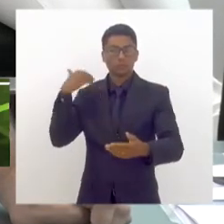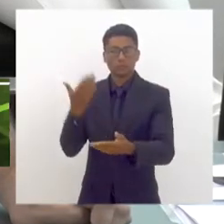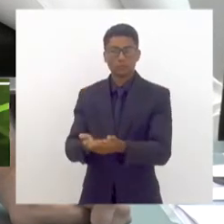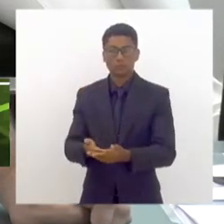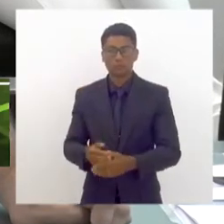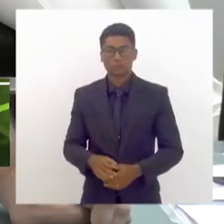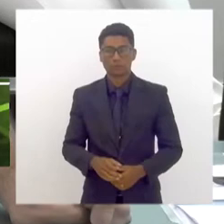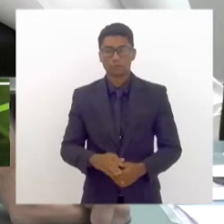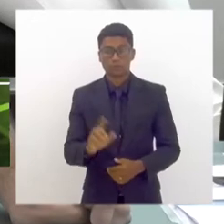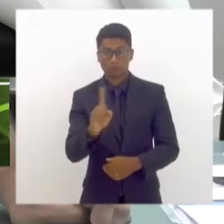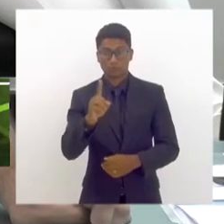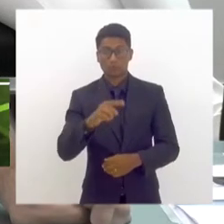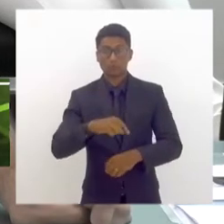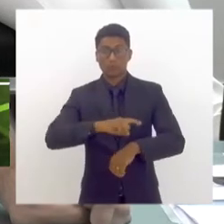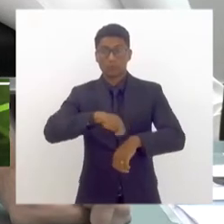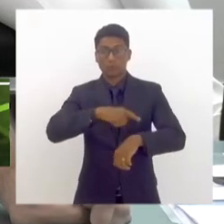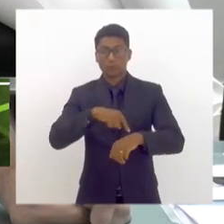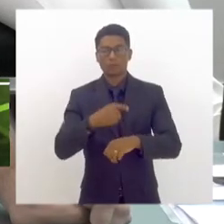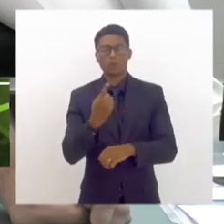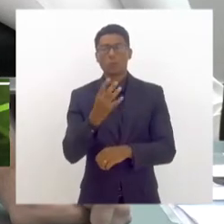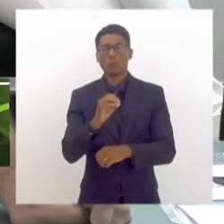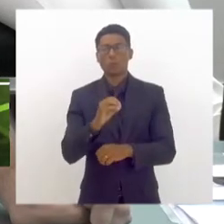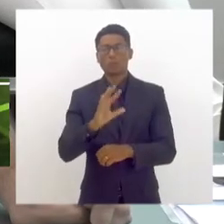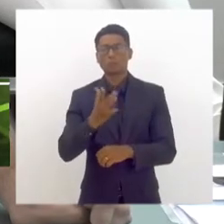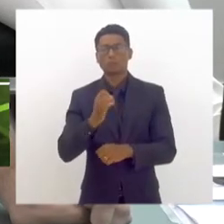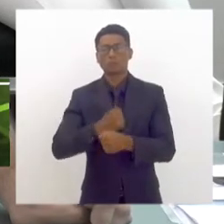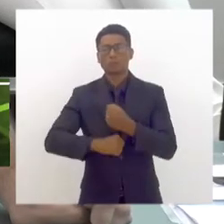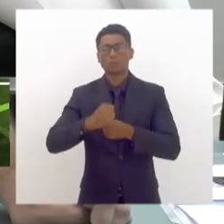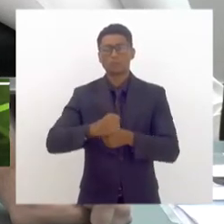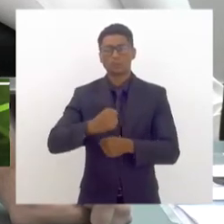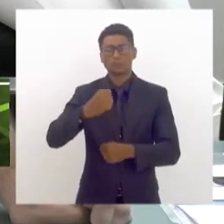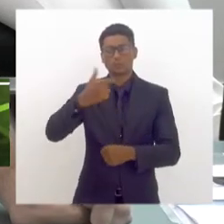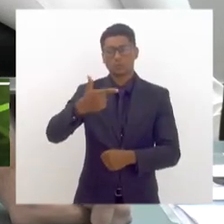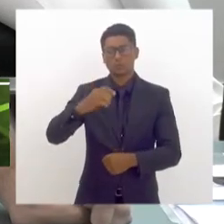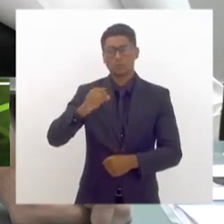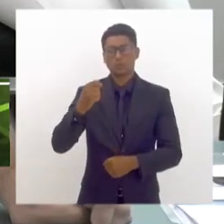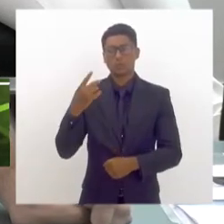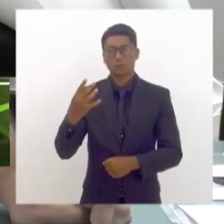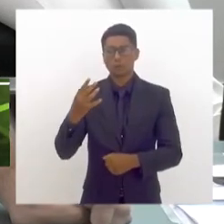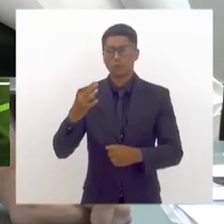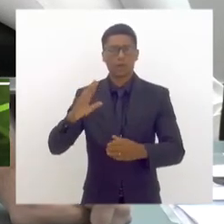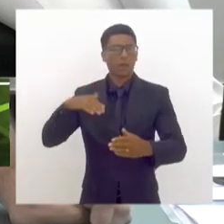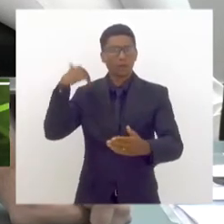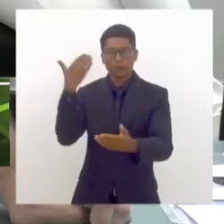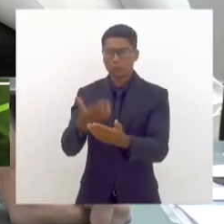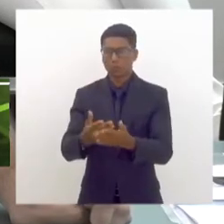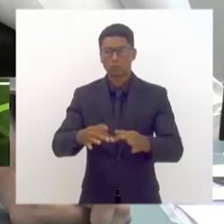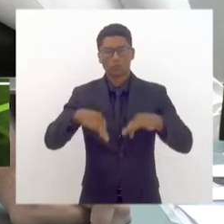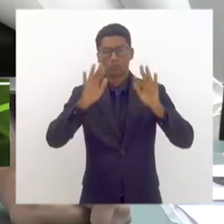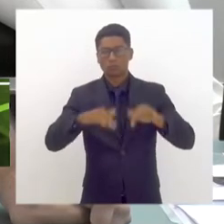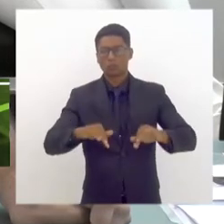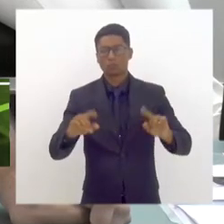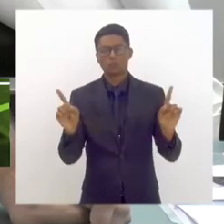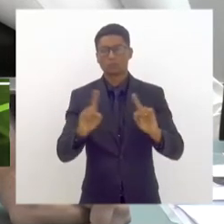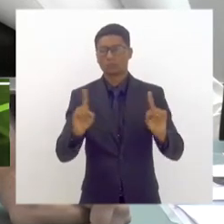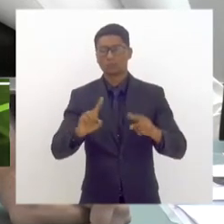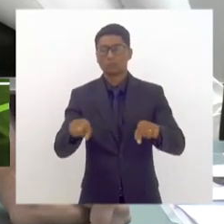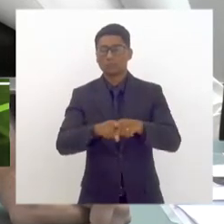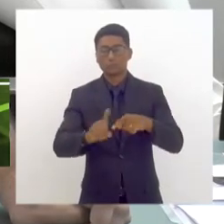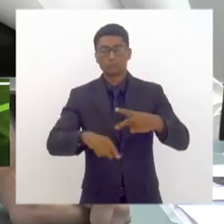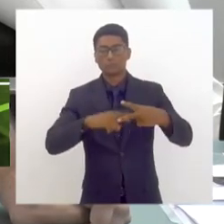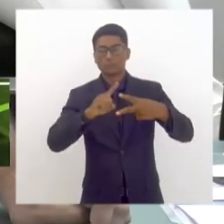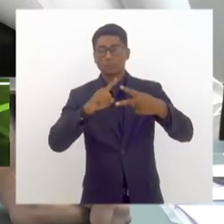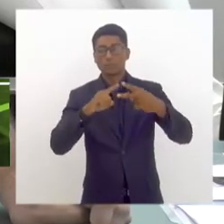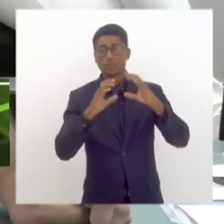O de 40 horas é anterior, 14 ou 15, e não foi finalizado até hoje, e o de concurso de 2017. Foi